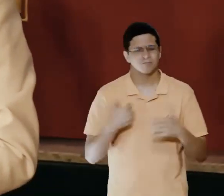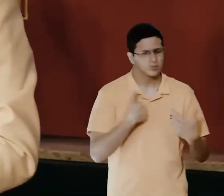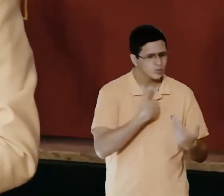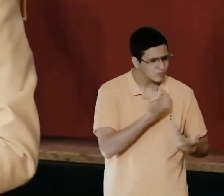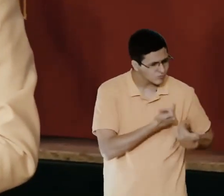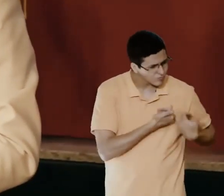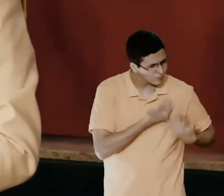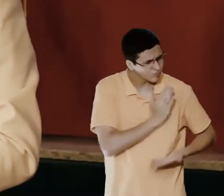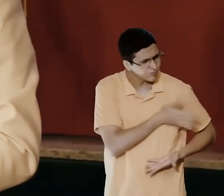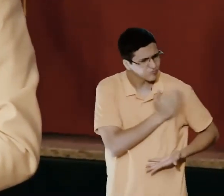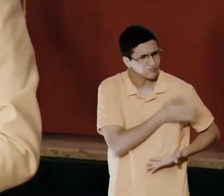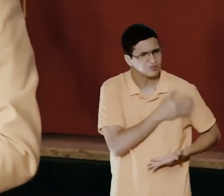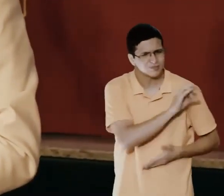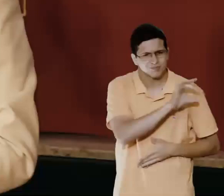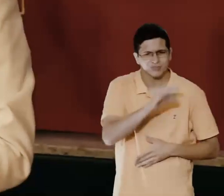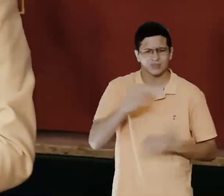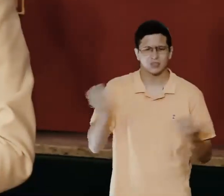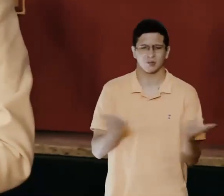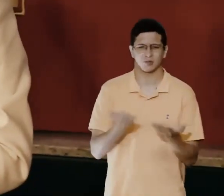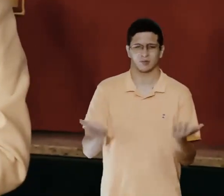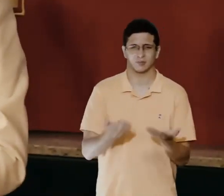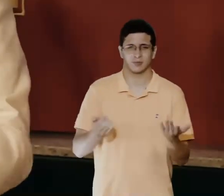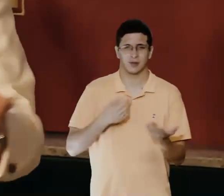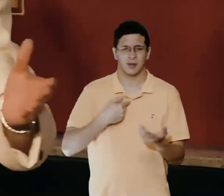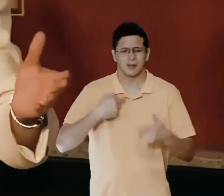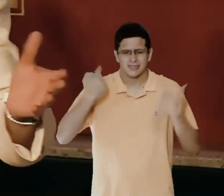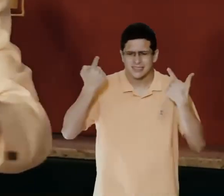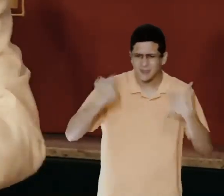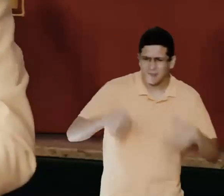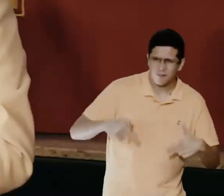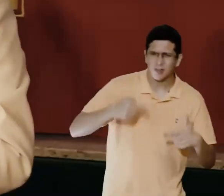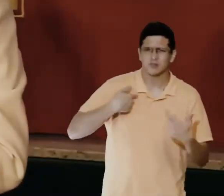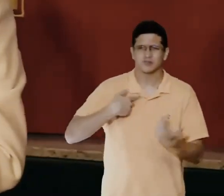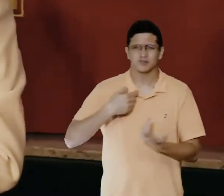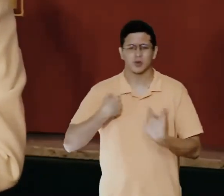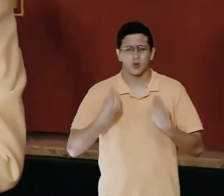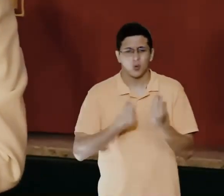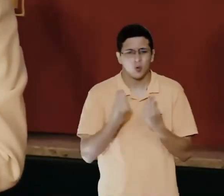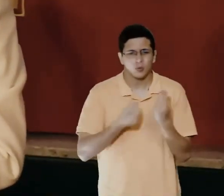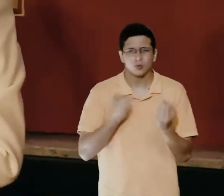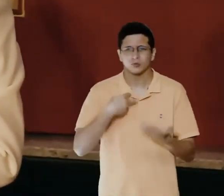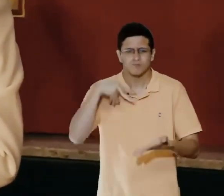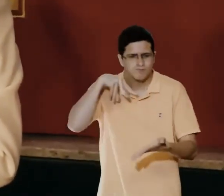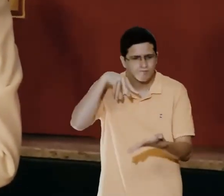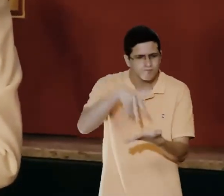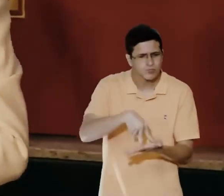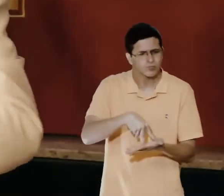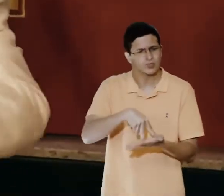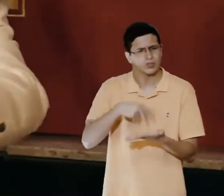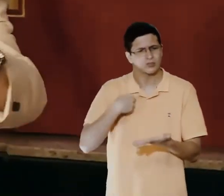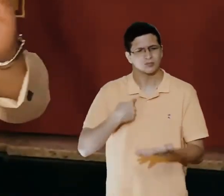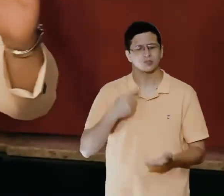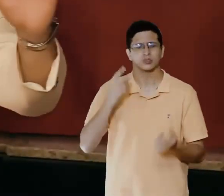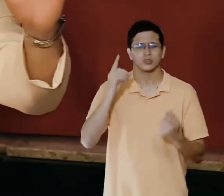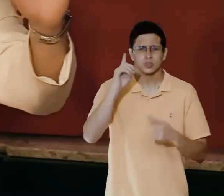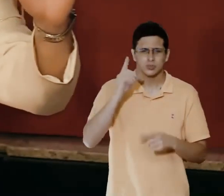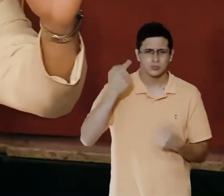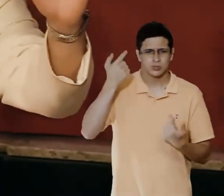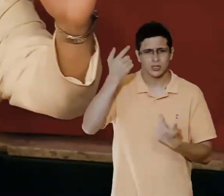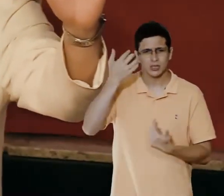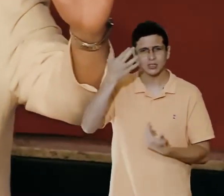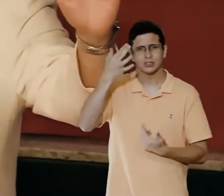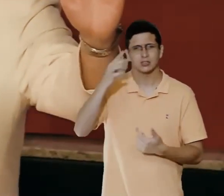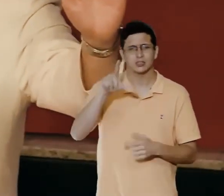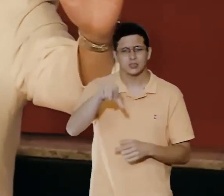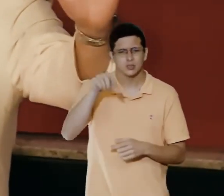desafio, ouvimos até como devemos nos posicionar e tomamos decisões importantes aqui. Quando desse altar e do santuário nós